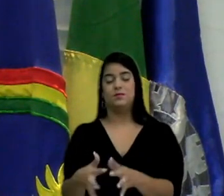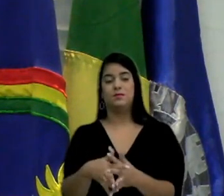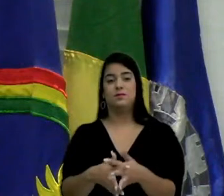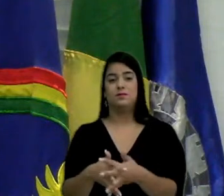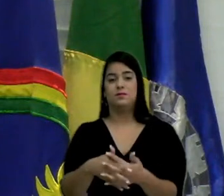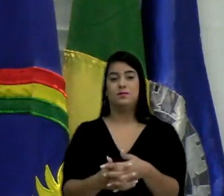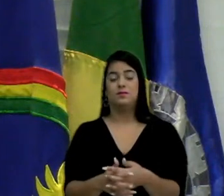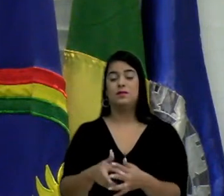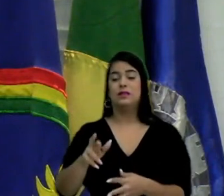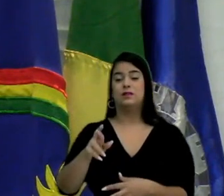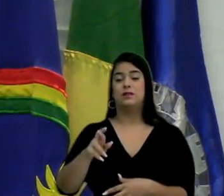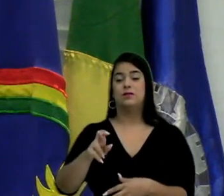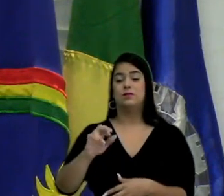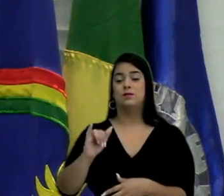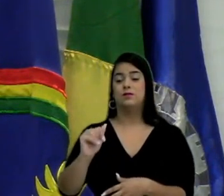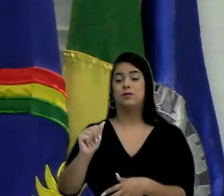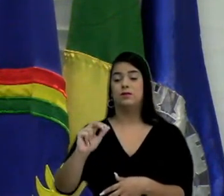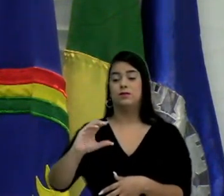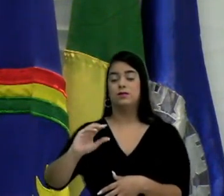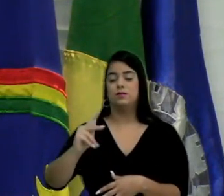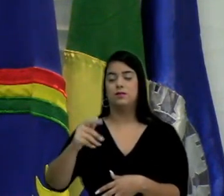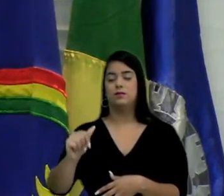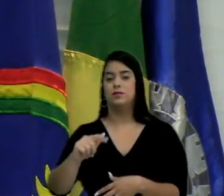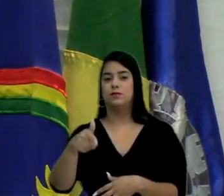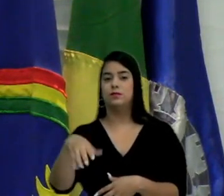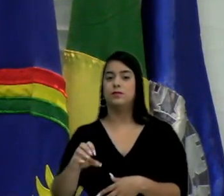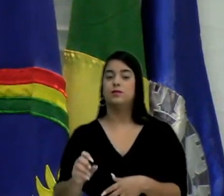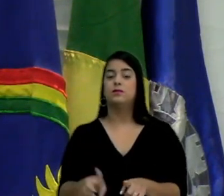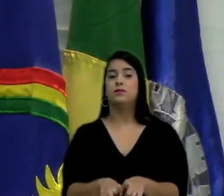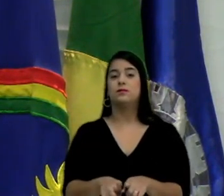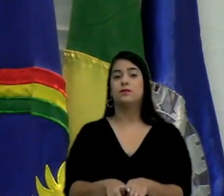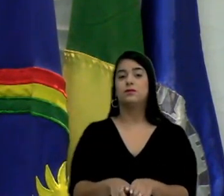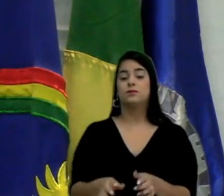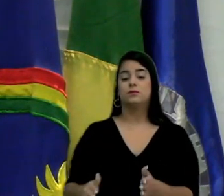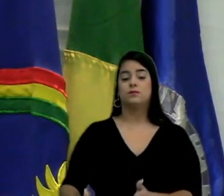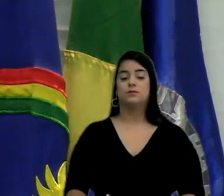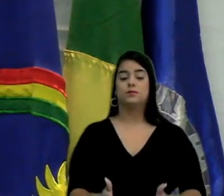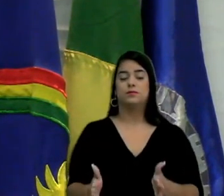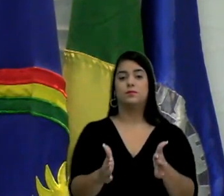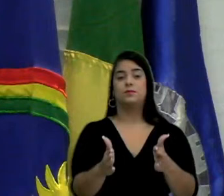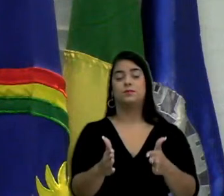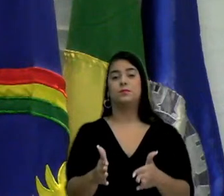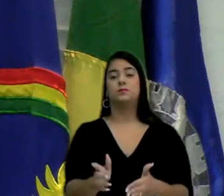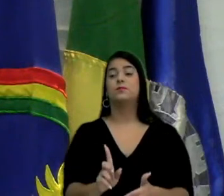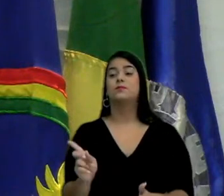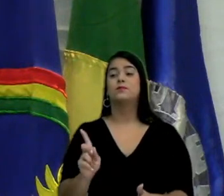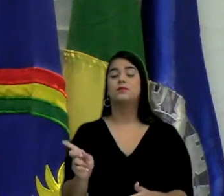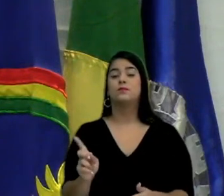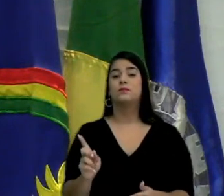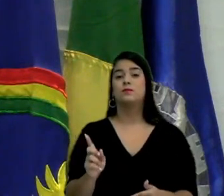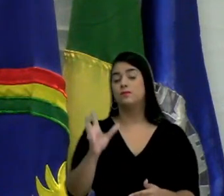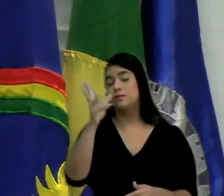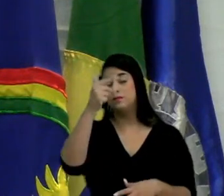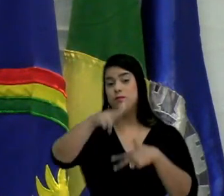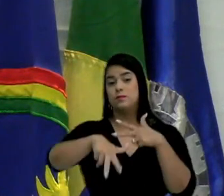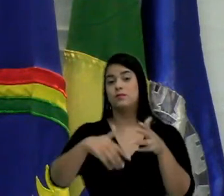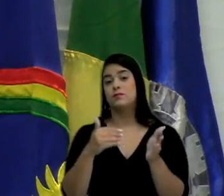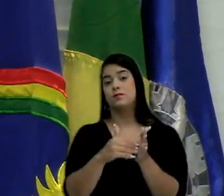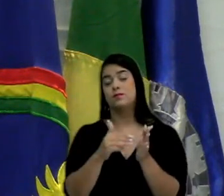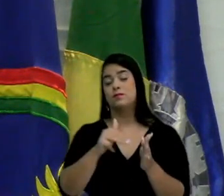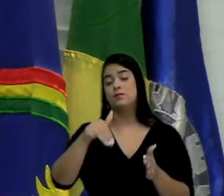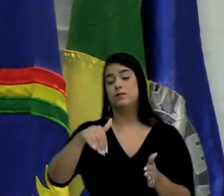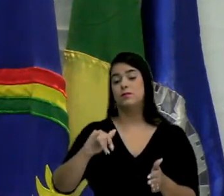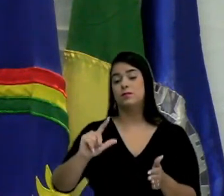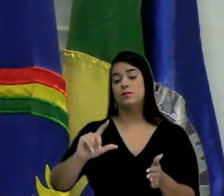os acessos assim como também a estrada pedir também para fazer a estrada lá de São Bento até milho branco e também os